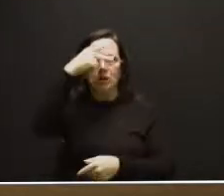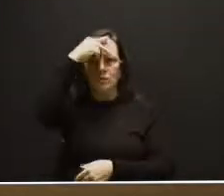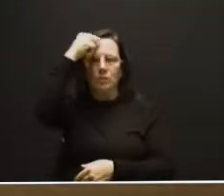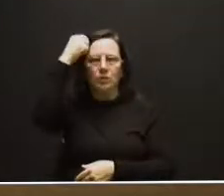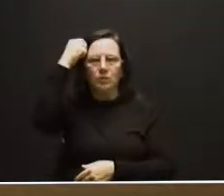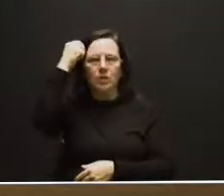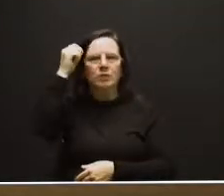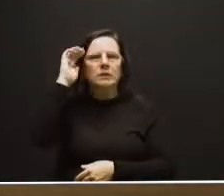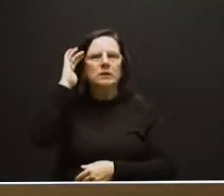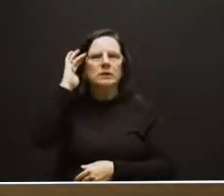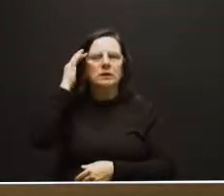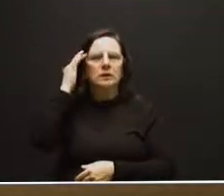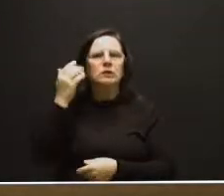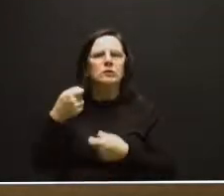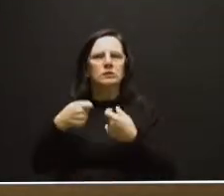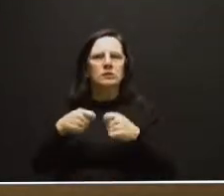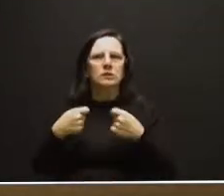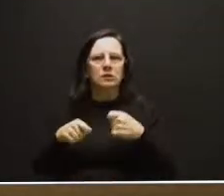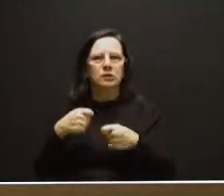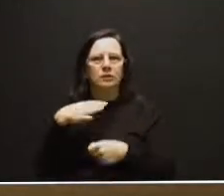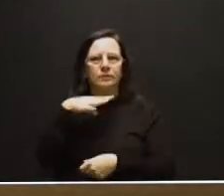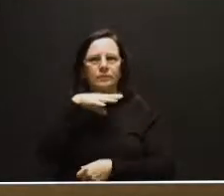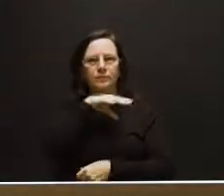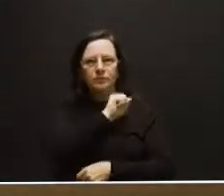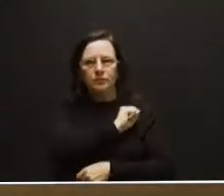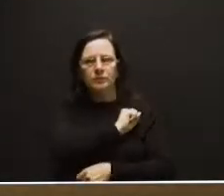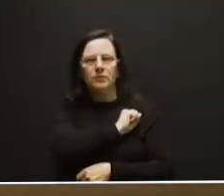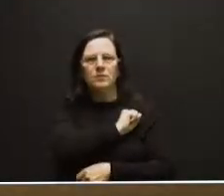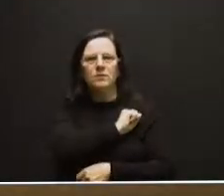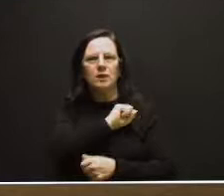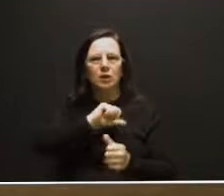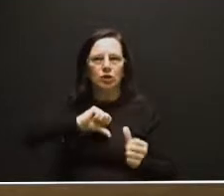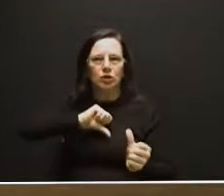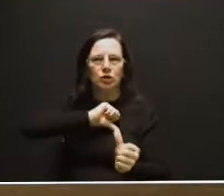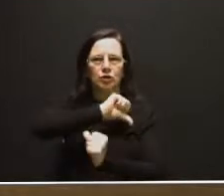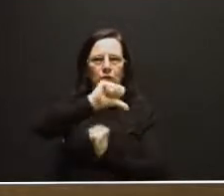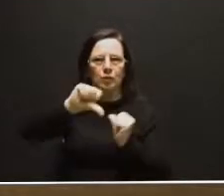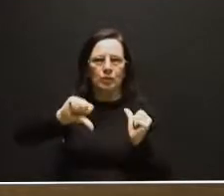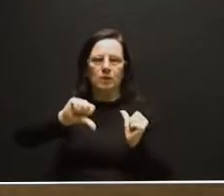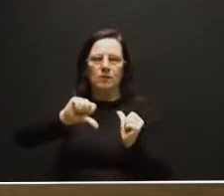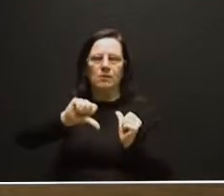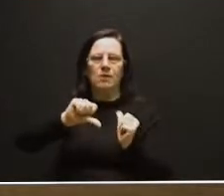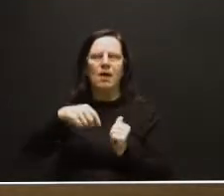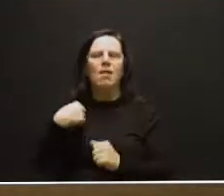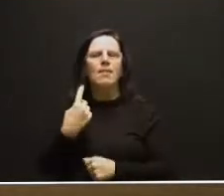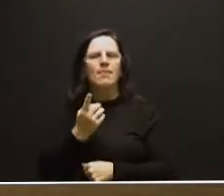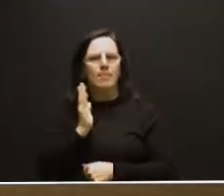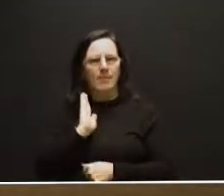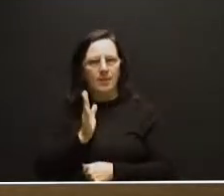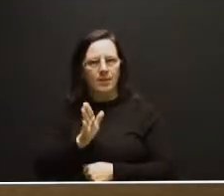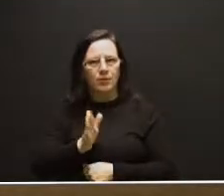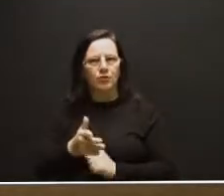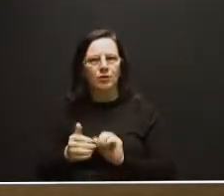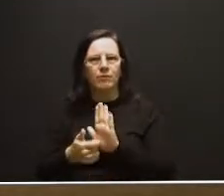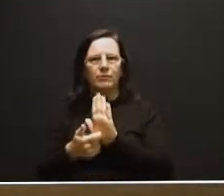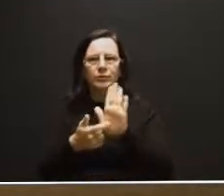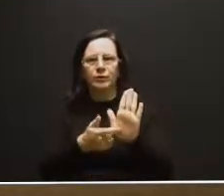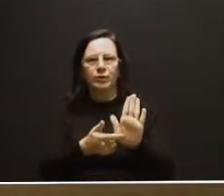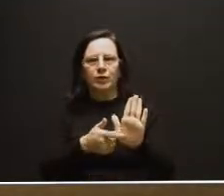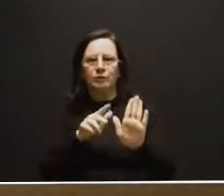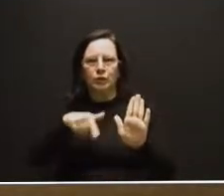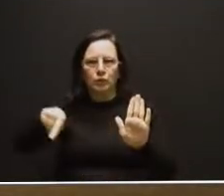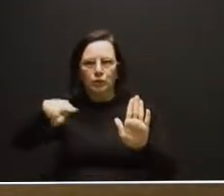para que ele entenda a necessidade urgente das mudanças nós já apontamos e os